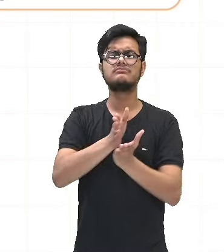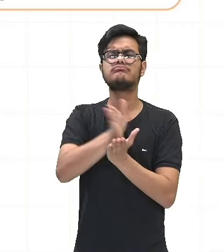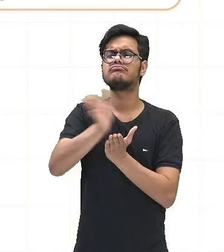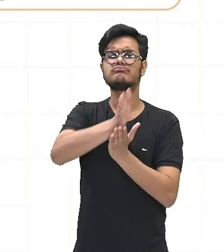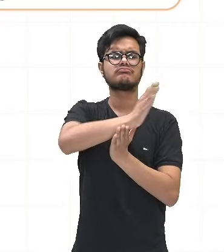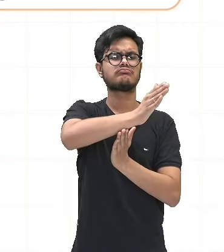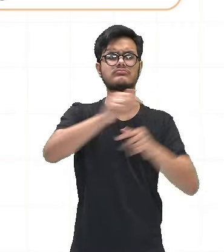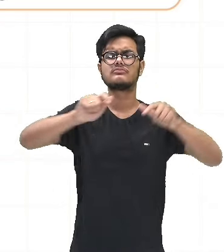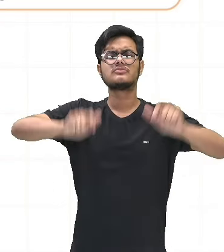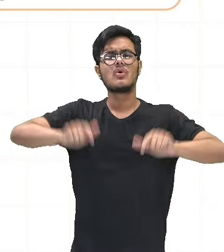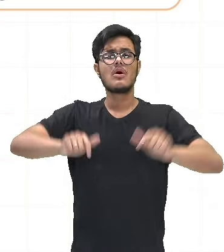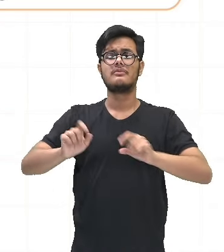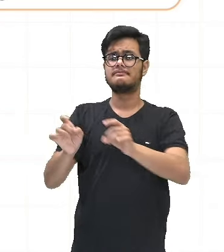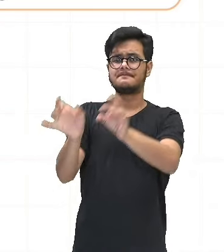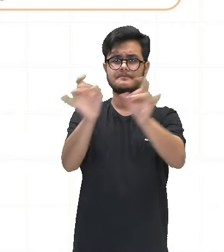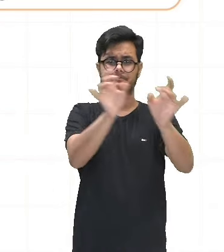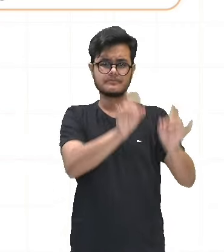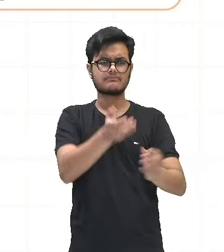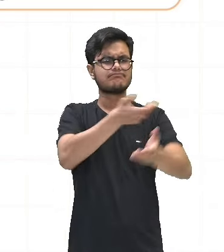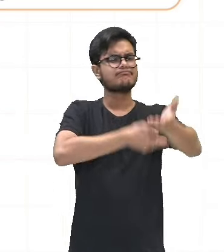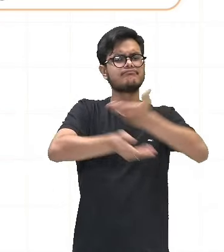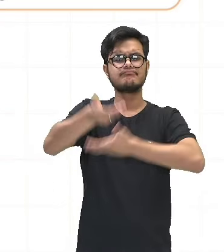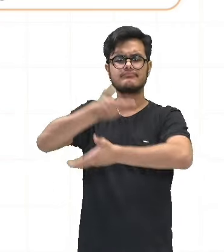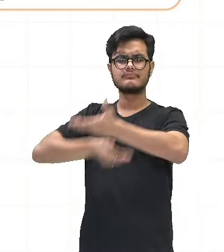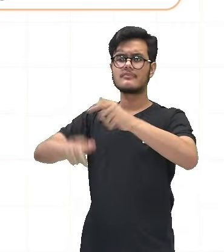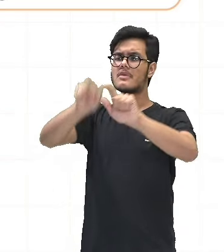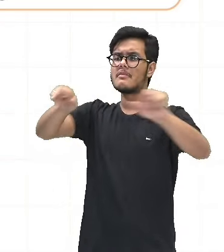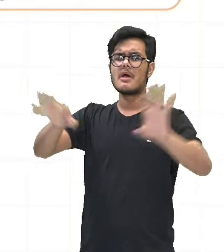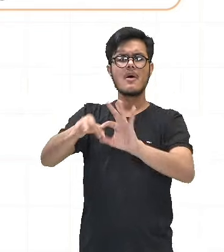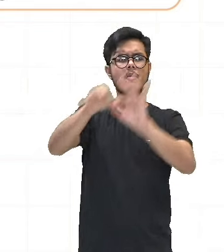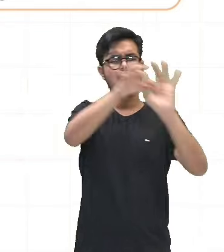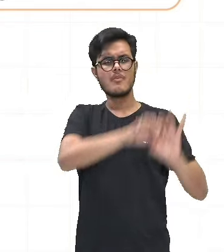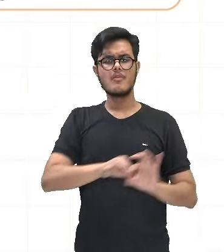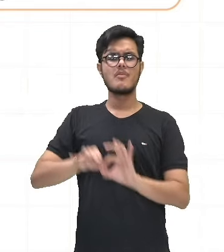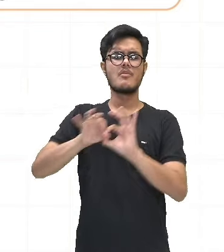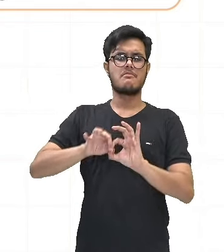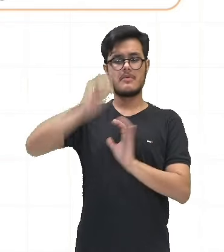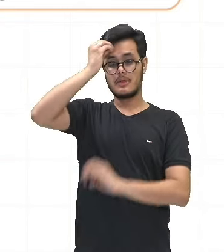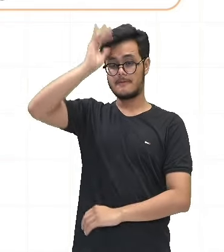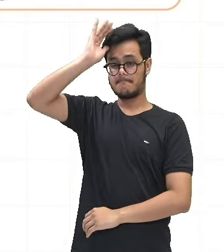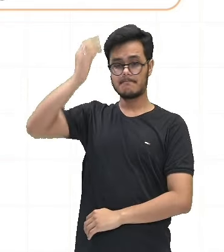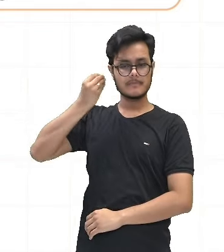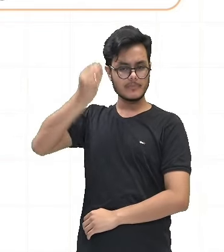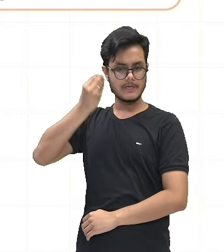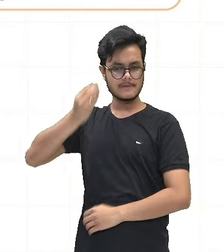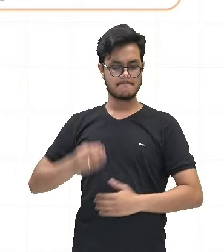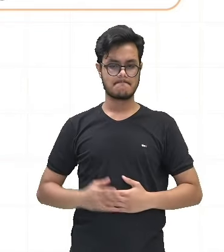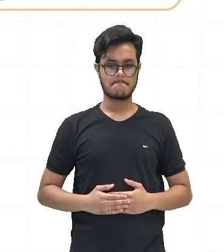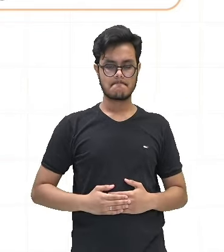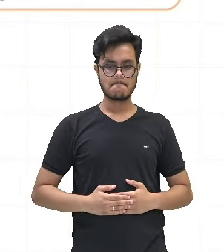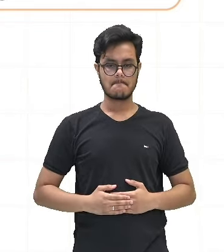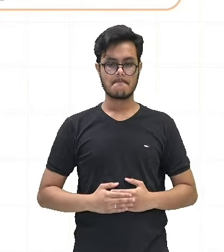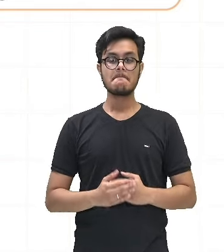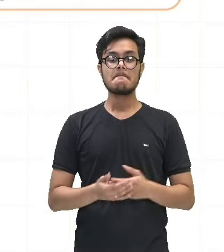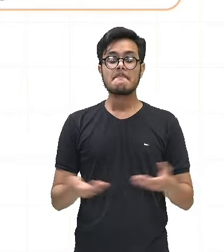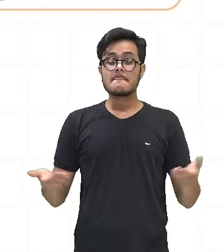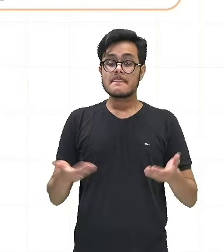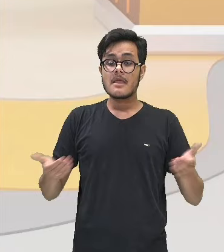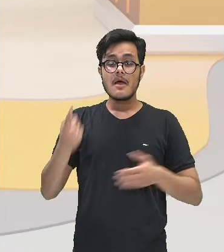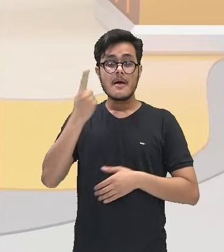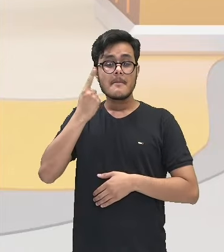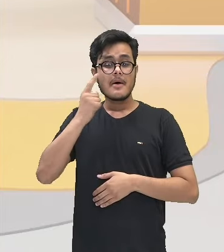fazendo com que haja ali a confluência de vários povos em busca ali do conhecimento, ok? Agora, nós vamos trazer aqui